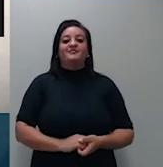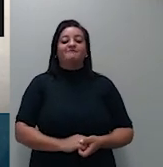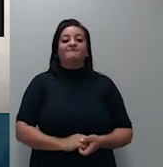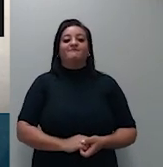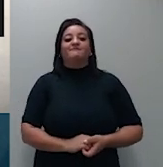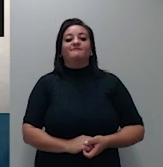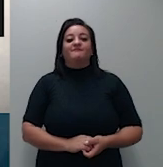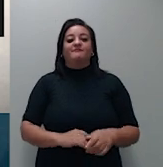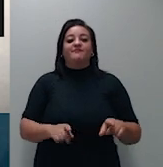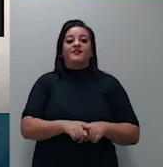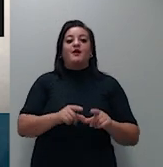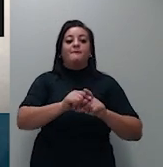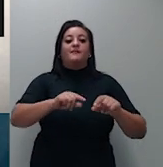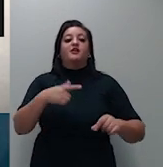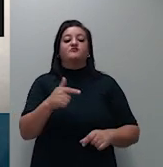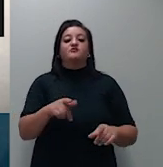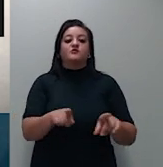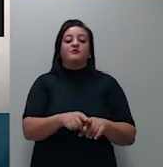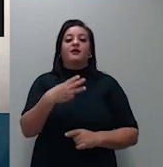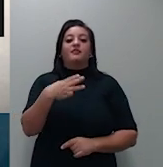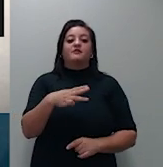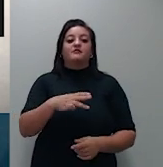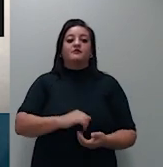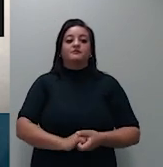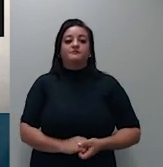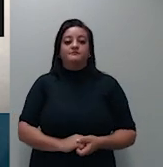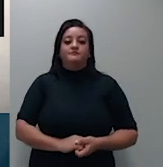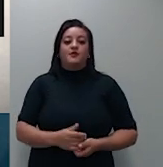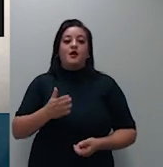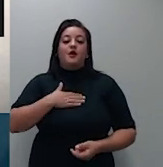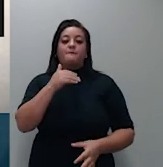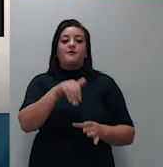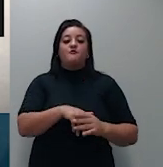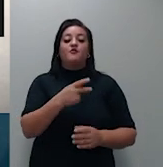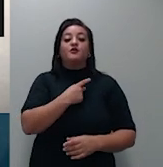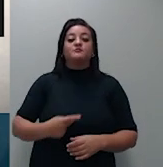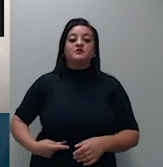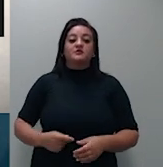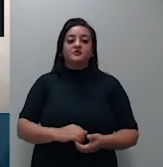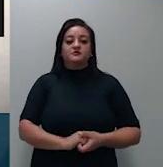2º e 3º do referido dispositivo é como vossa presidente